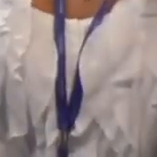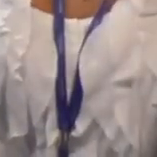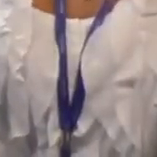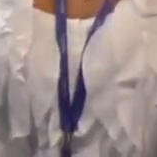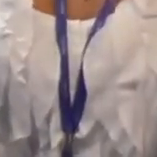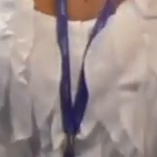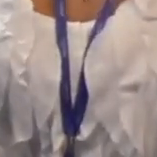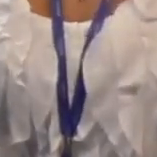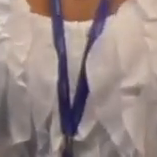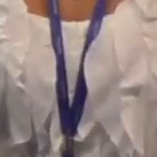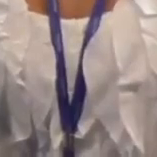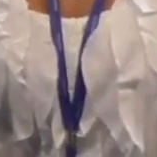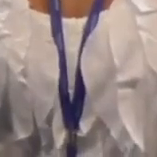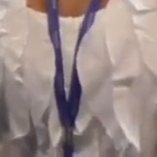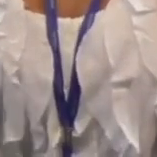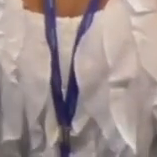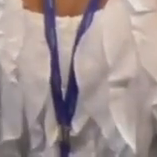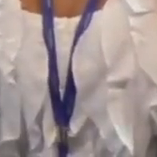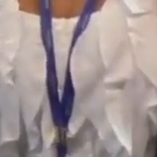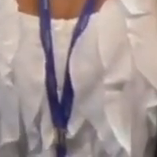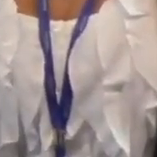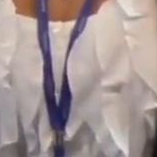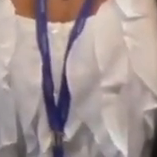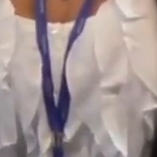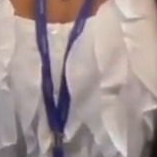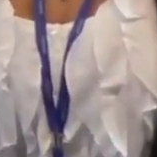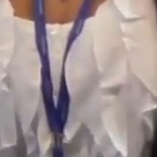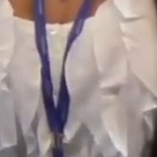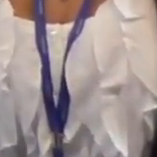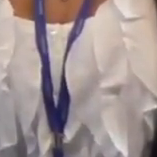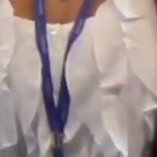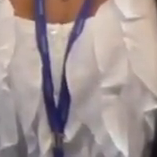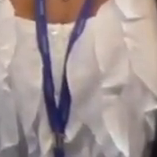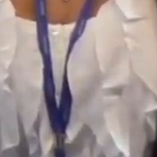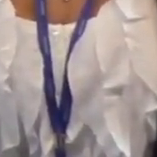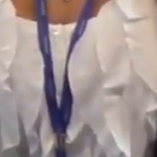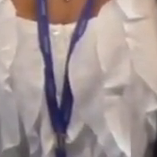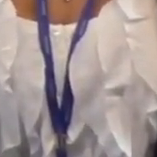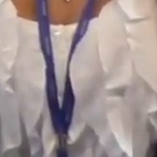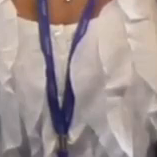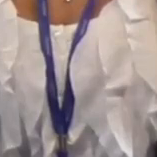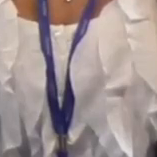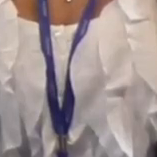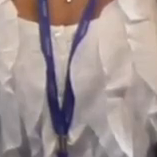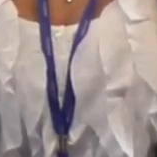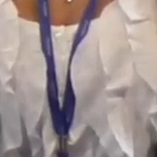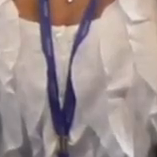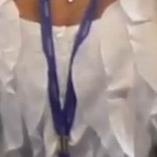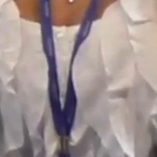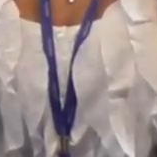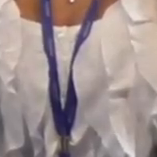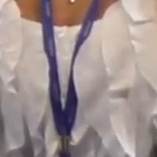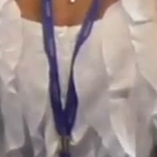de verdade. Obrigada que vocês vieram nos auxiliar, nos dar esse suporte, porque a gente fica muito, né, aqui no nosso mundinho e tem muitas coisas